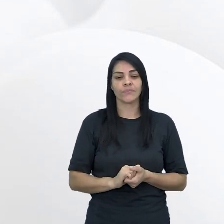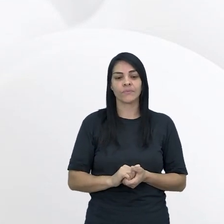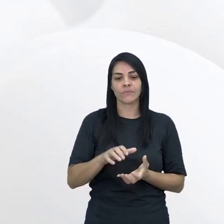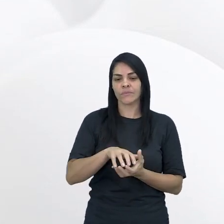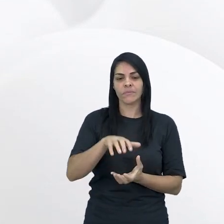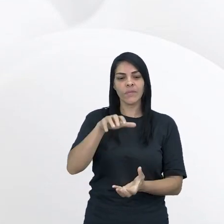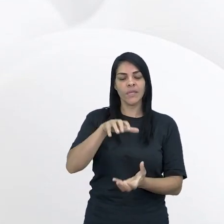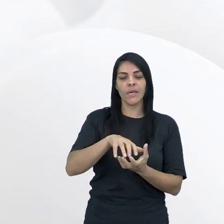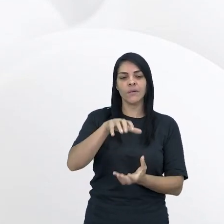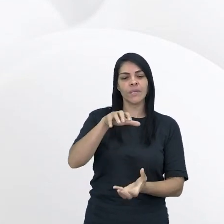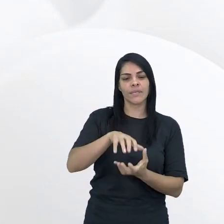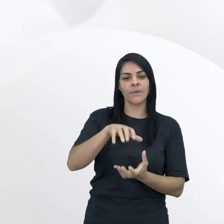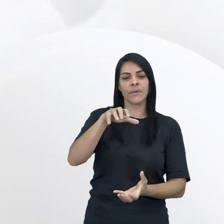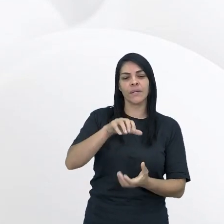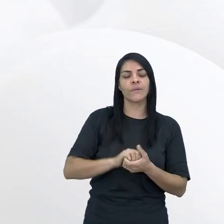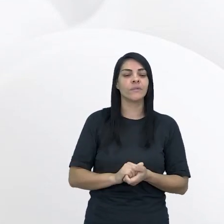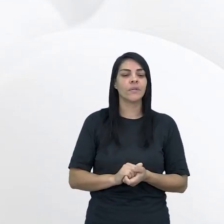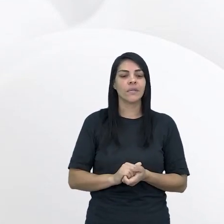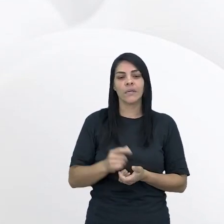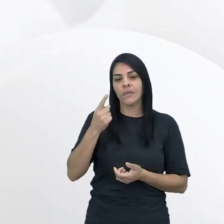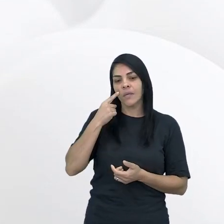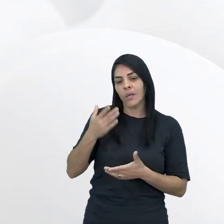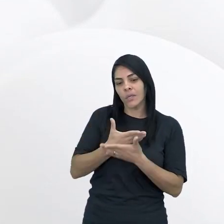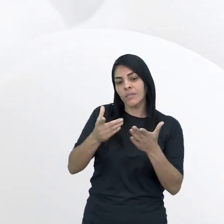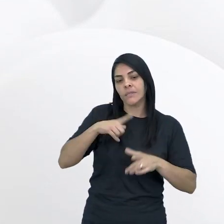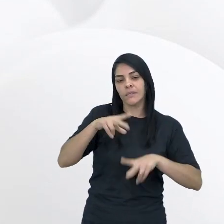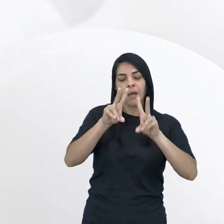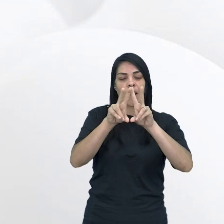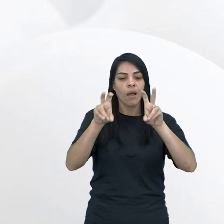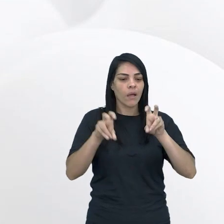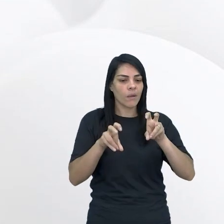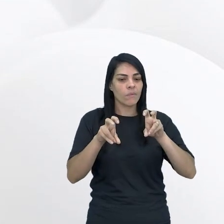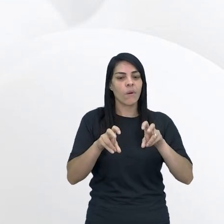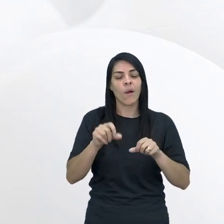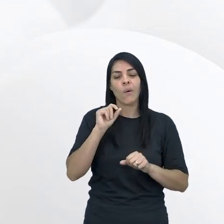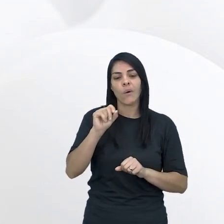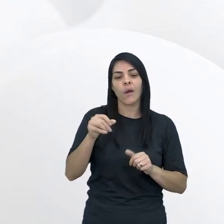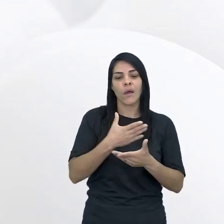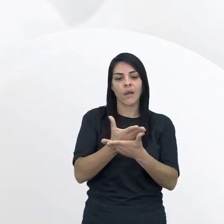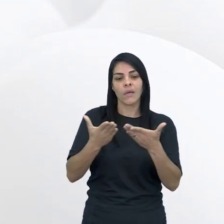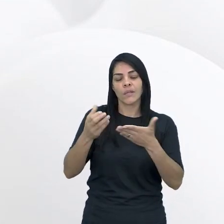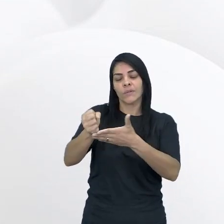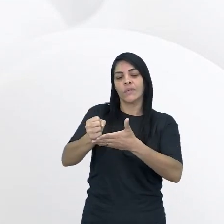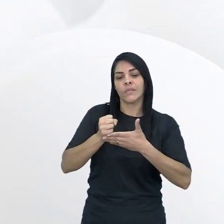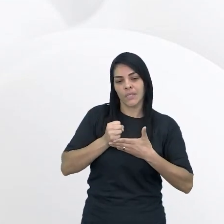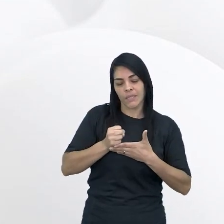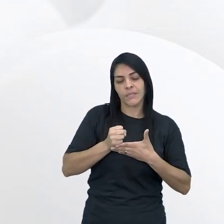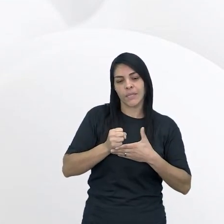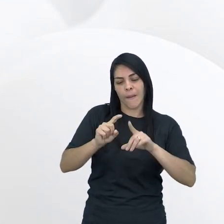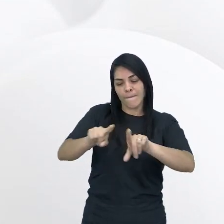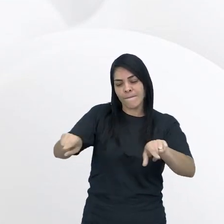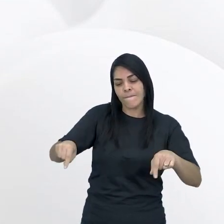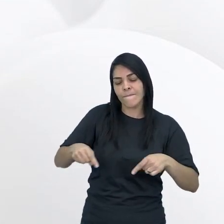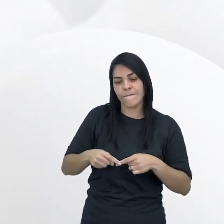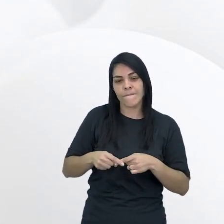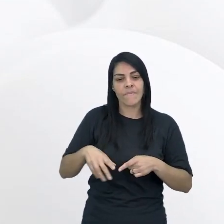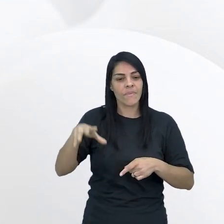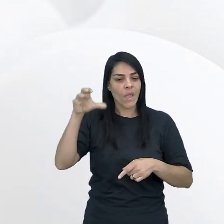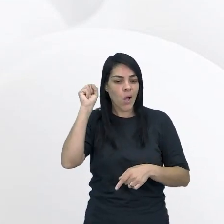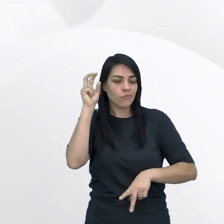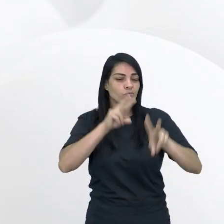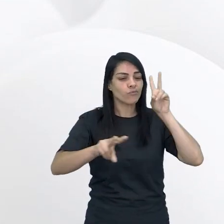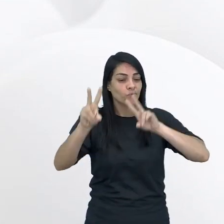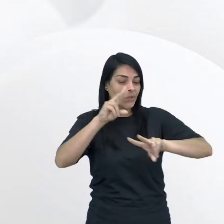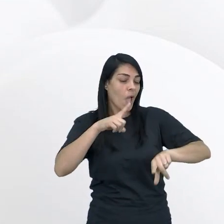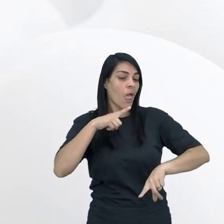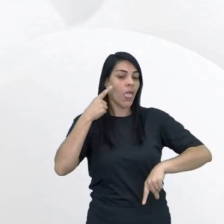de chocolate. Então, a gente tem aqui imagens, mas o que a gente pode trazer para a sala? Então, quando a gente fala audiovisuais, a gente tem música, a gente